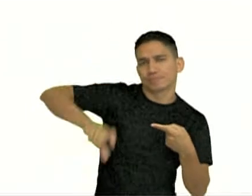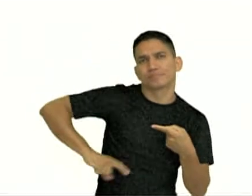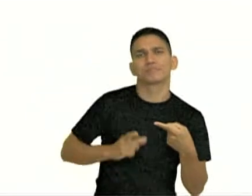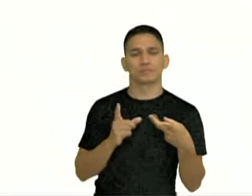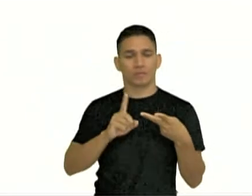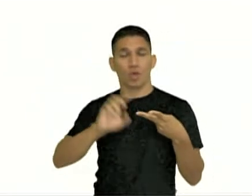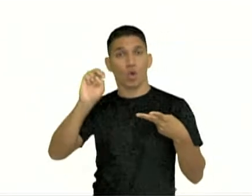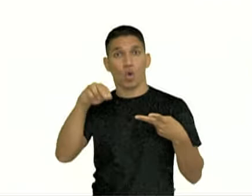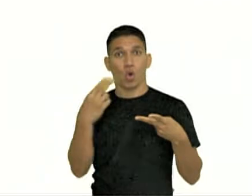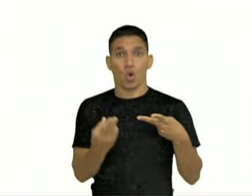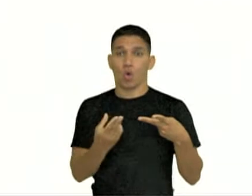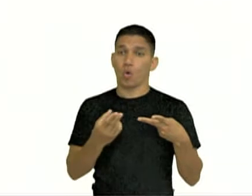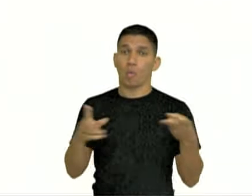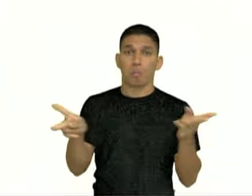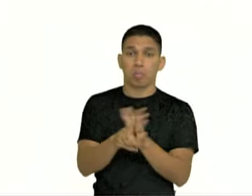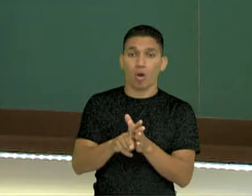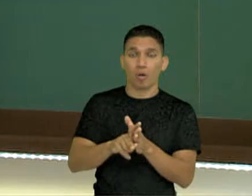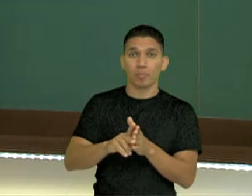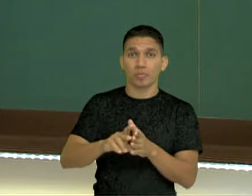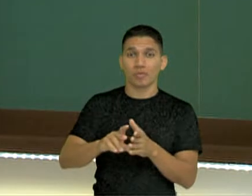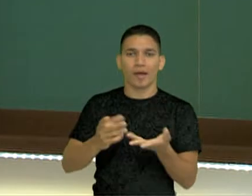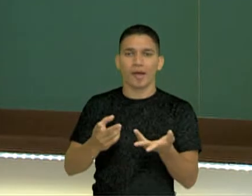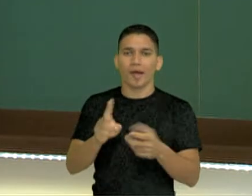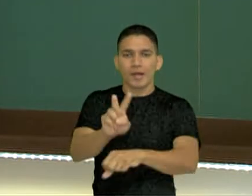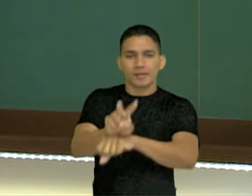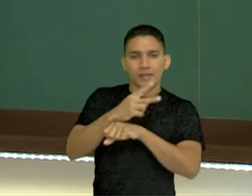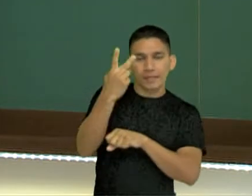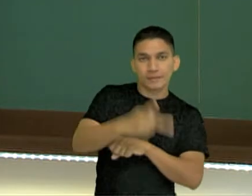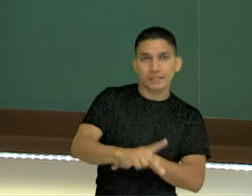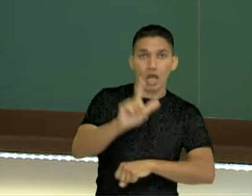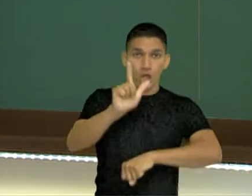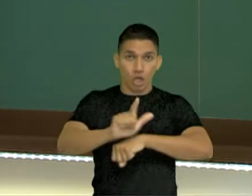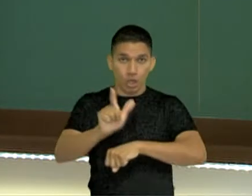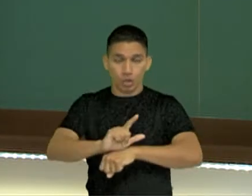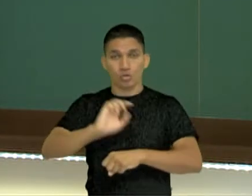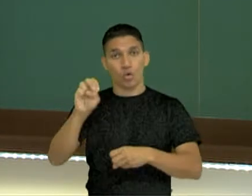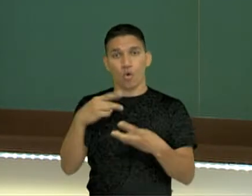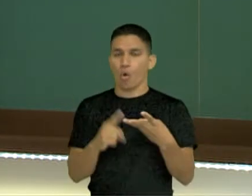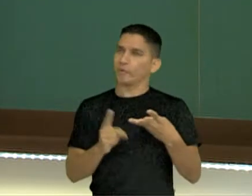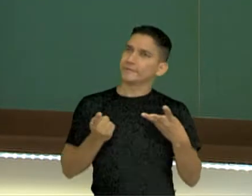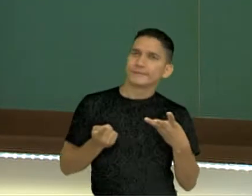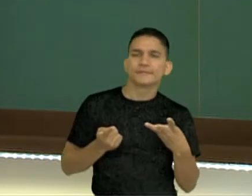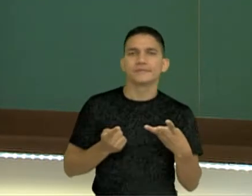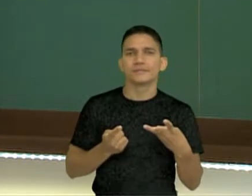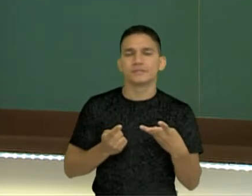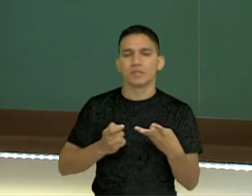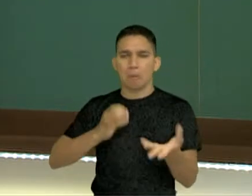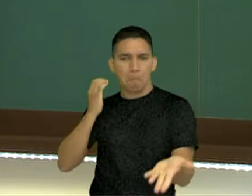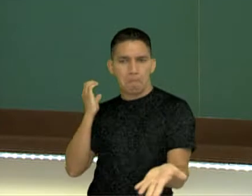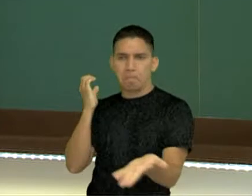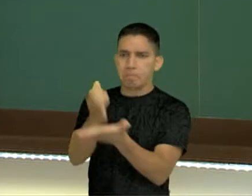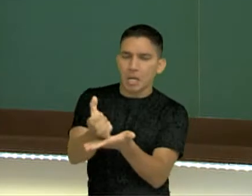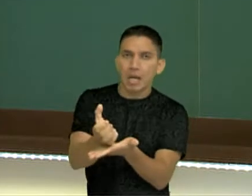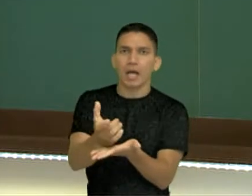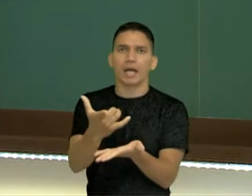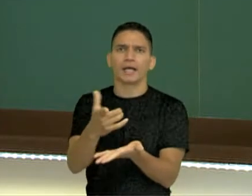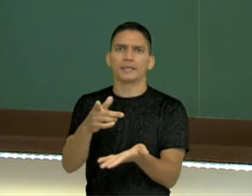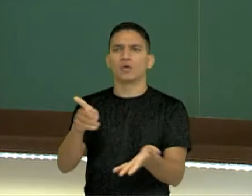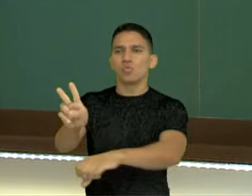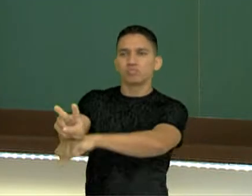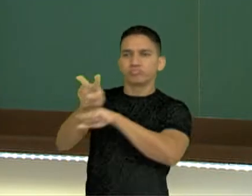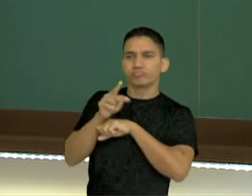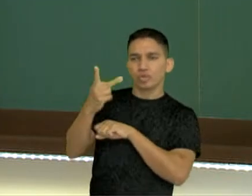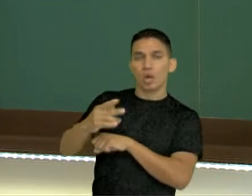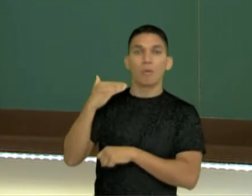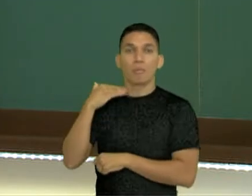ou crédito direto da loja, e à vista é aquele dinheiro que você tem no banco ou você tem em espécie,